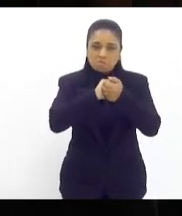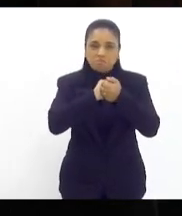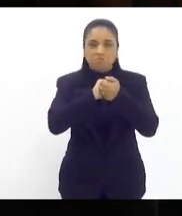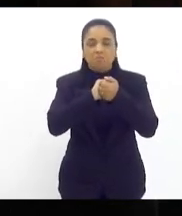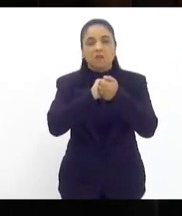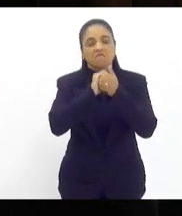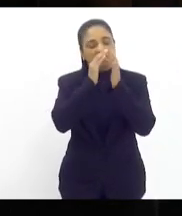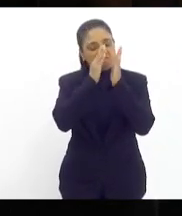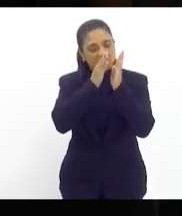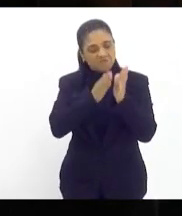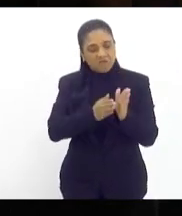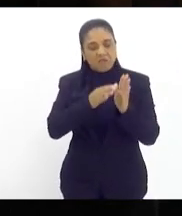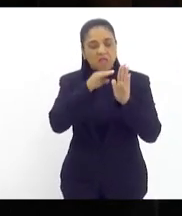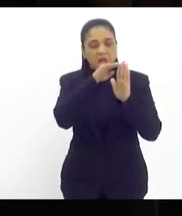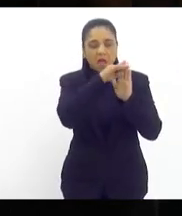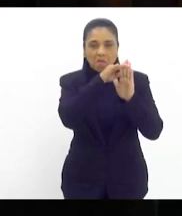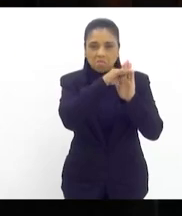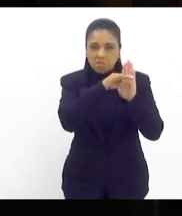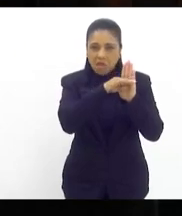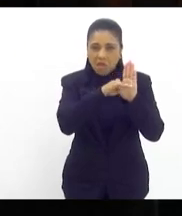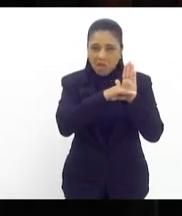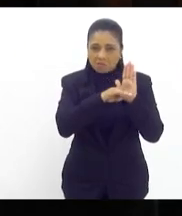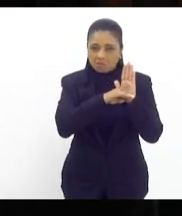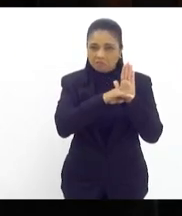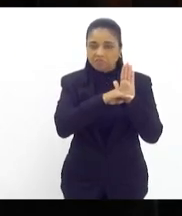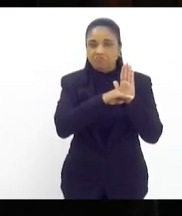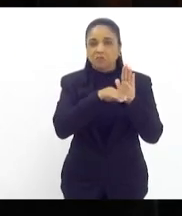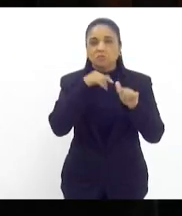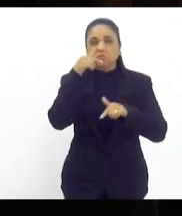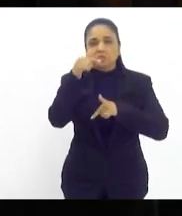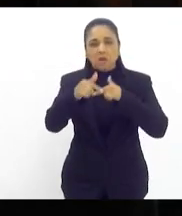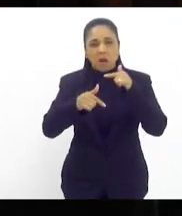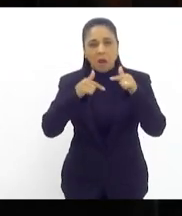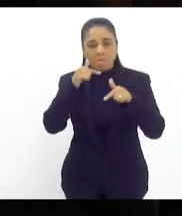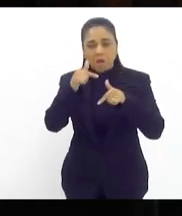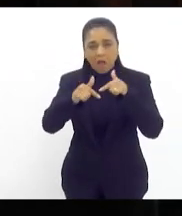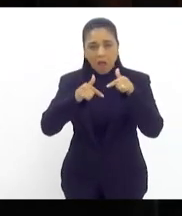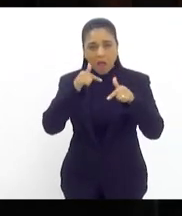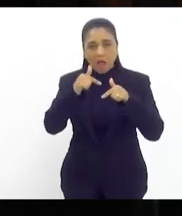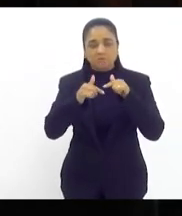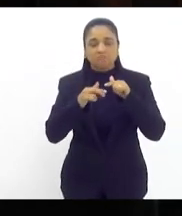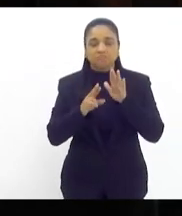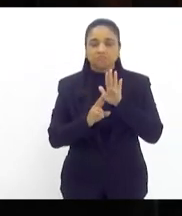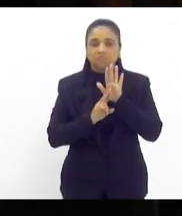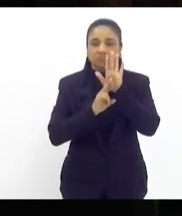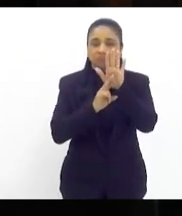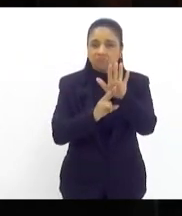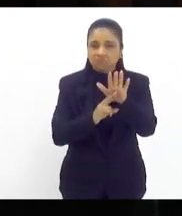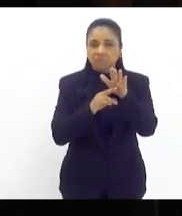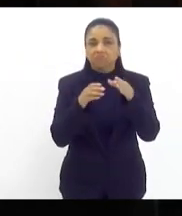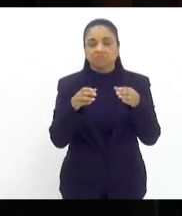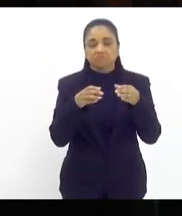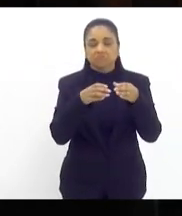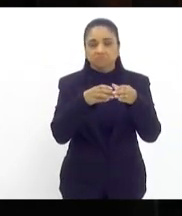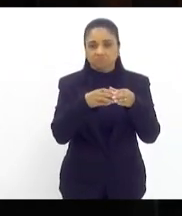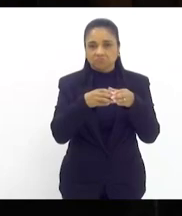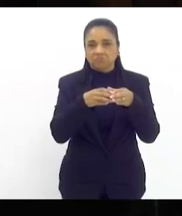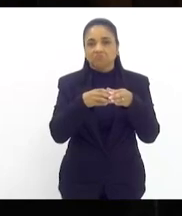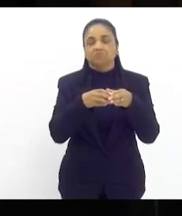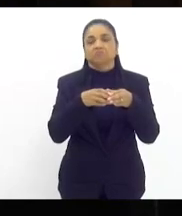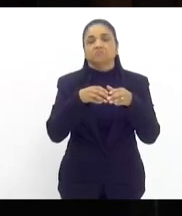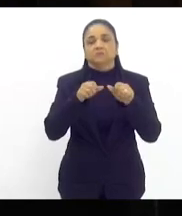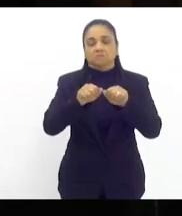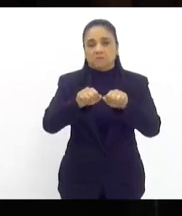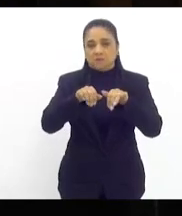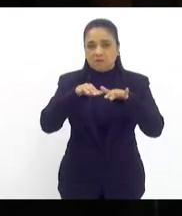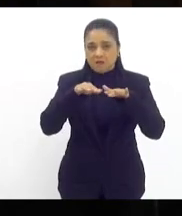com a pauta pelo brilhante trabalho que está fazendo à frente da comissão de educação dessa casa durante